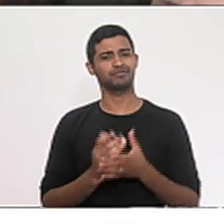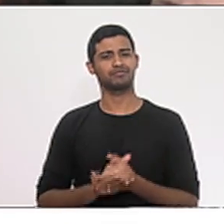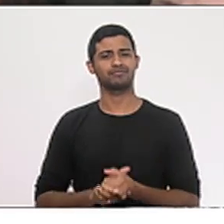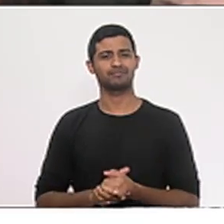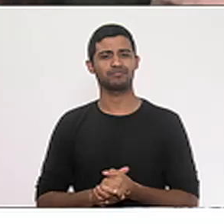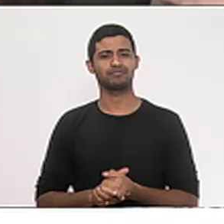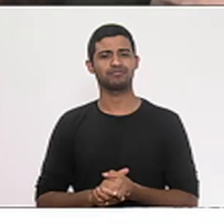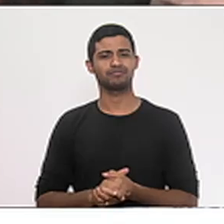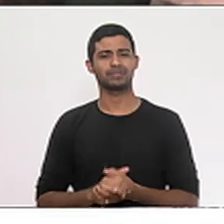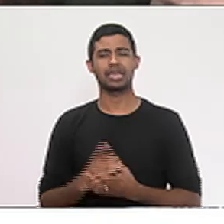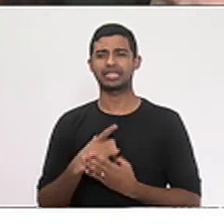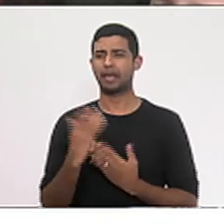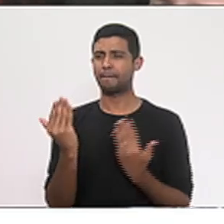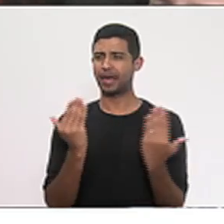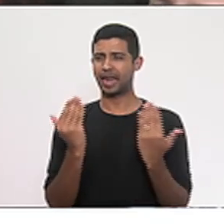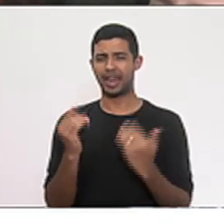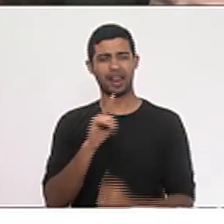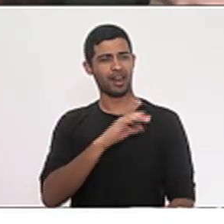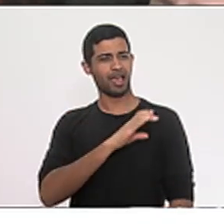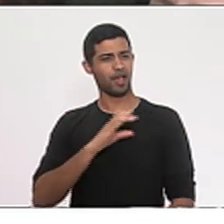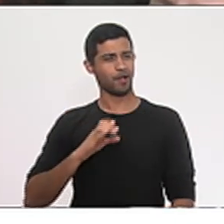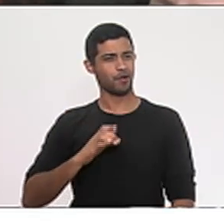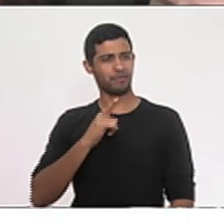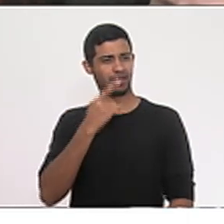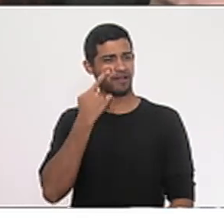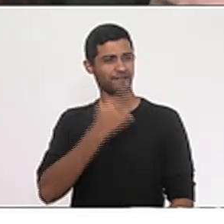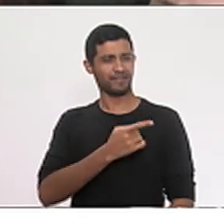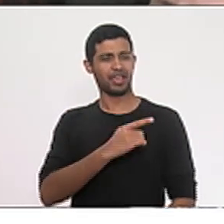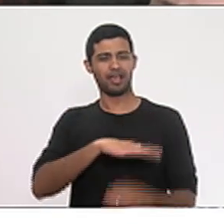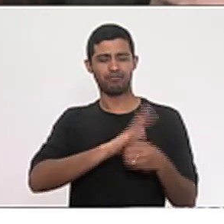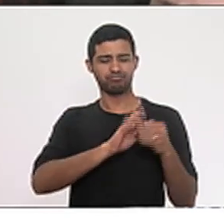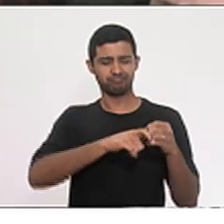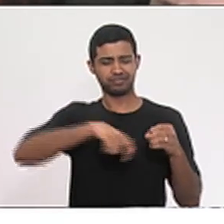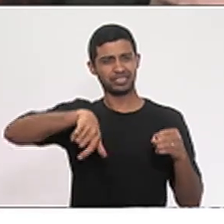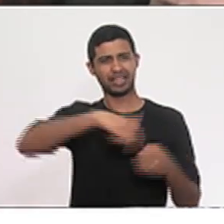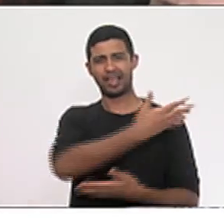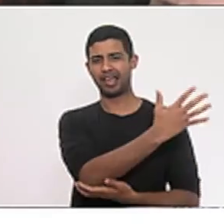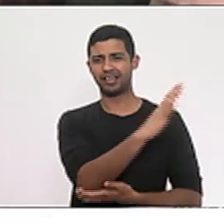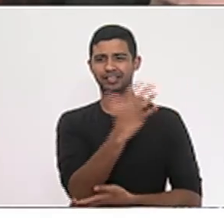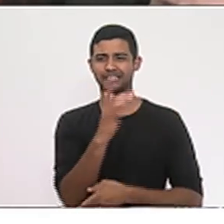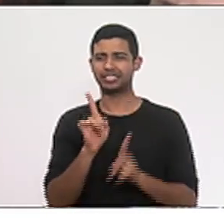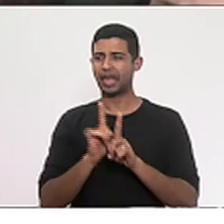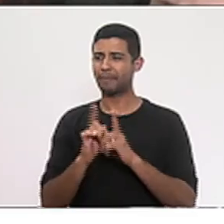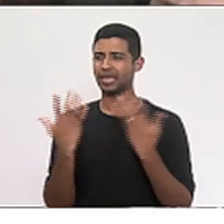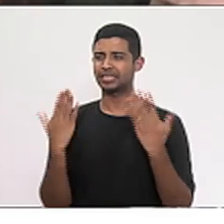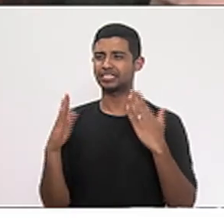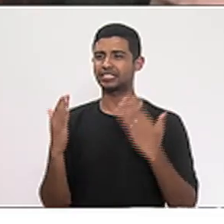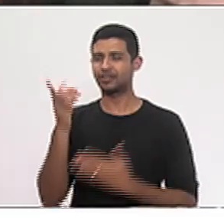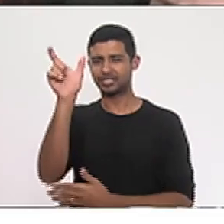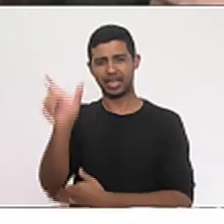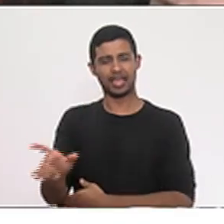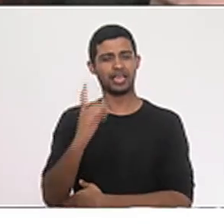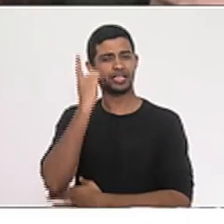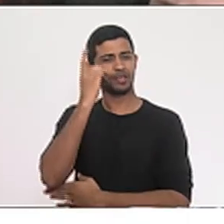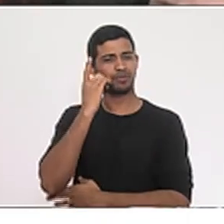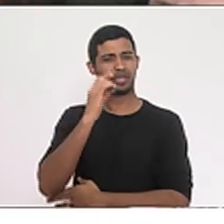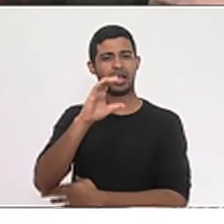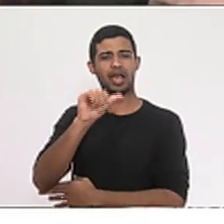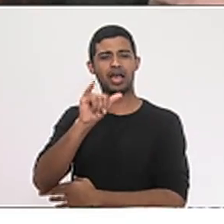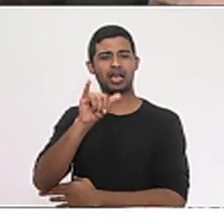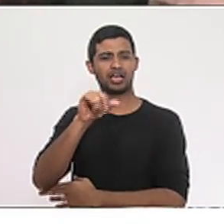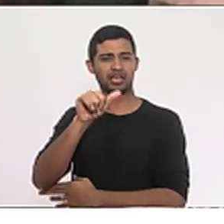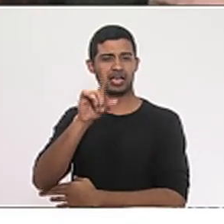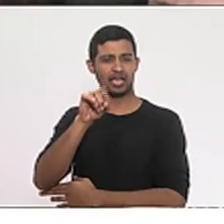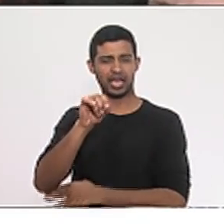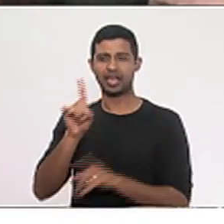em paralelo com a nossa Comissão Permanente de Saneamento Ambiental. Quero saudar o deputado Carlos Caiado,